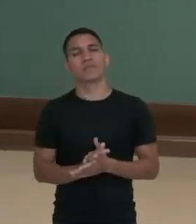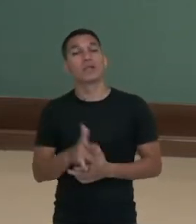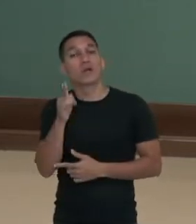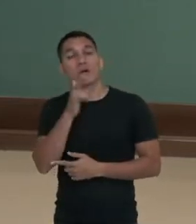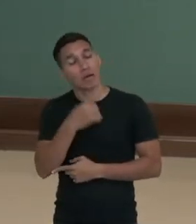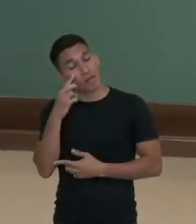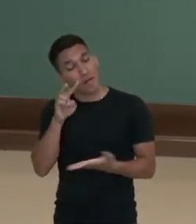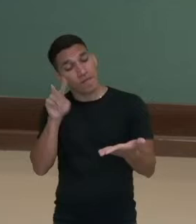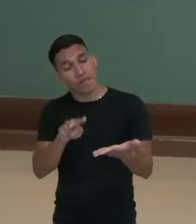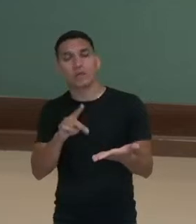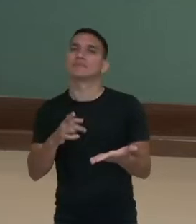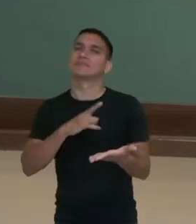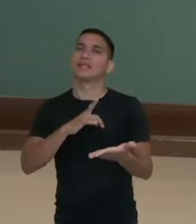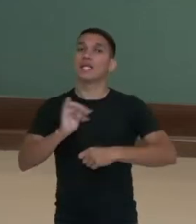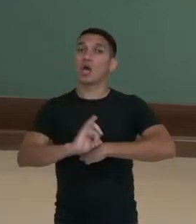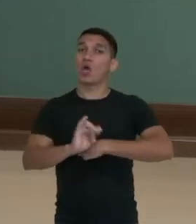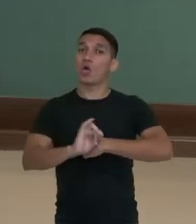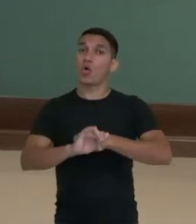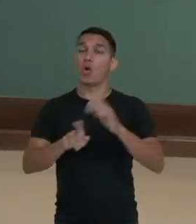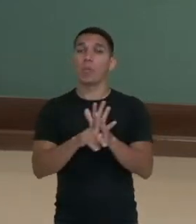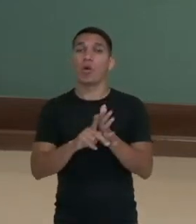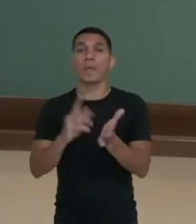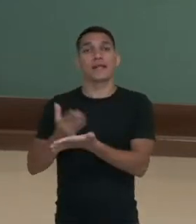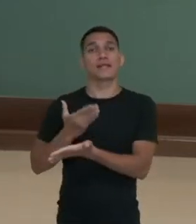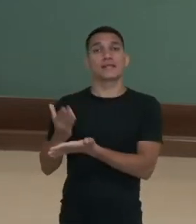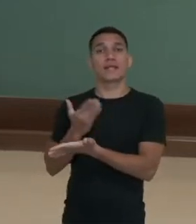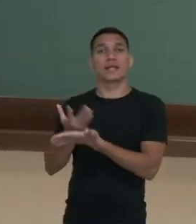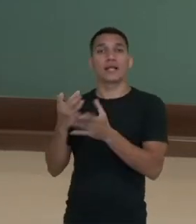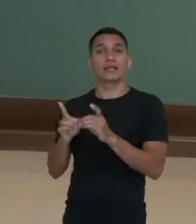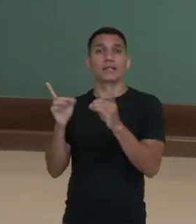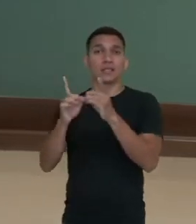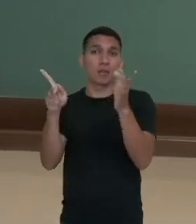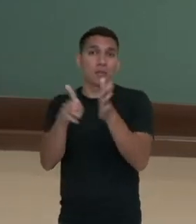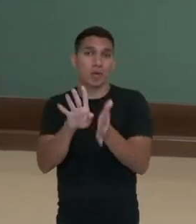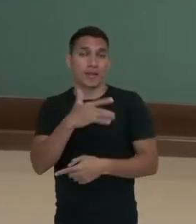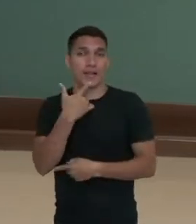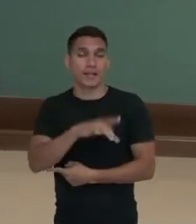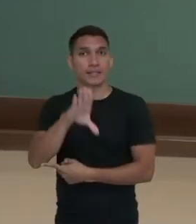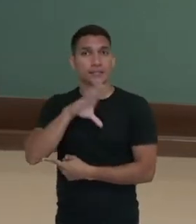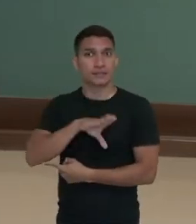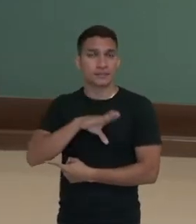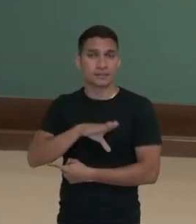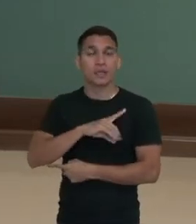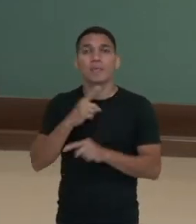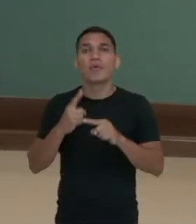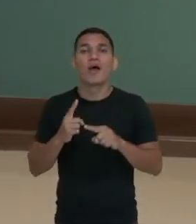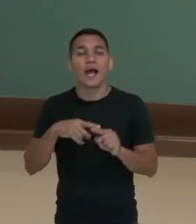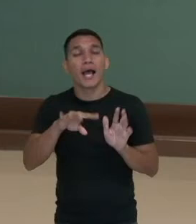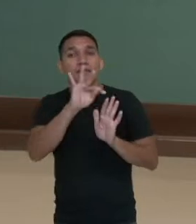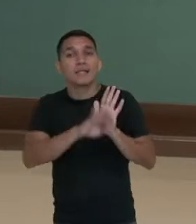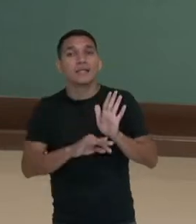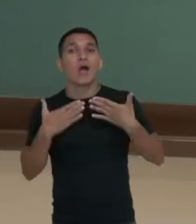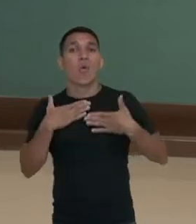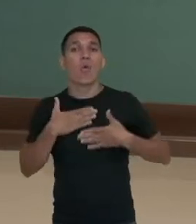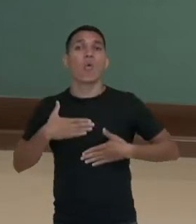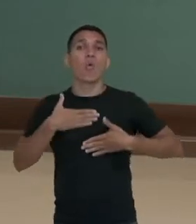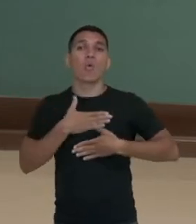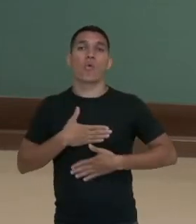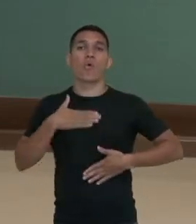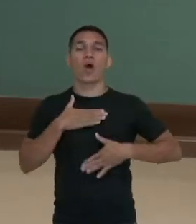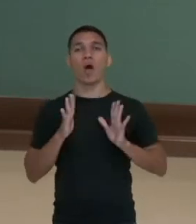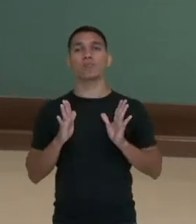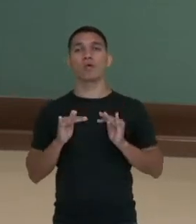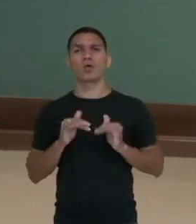encontrar bastante crônicas nos livros didáticos, por exemplo, de língua portuguesa, porque é um texto agradável e ele não é